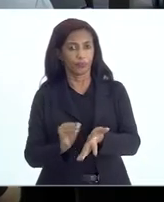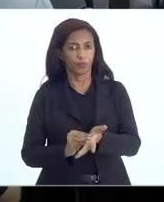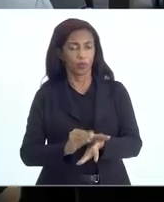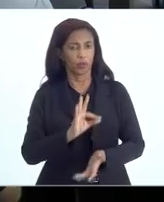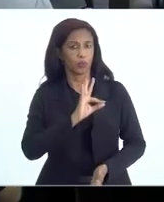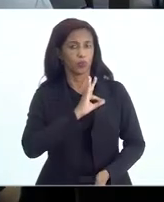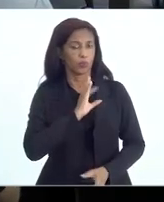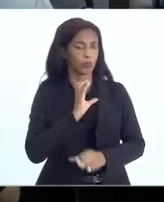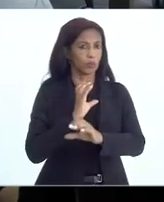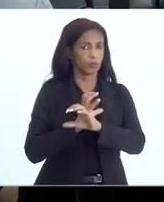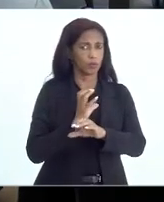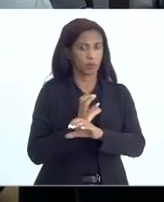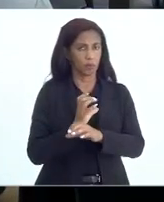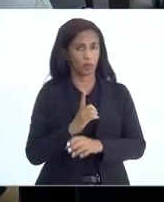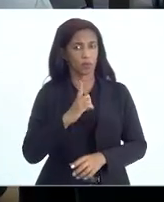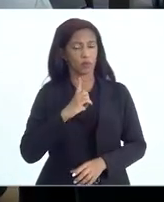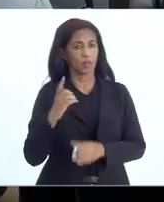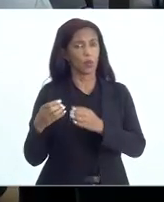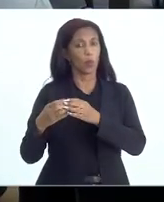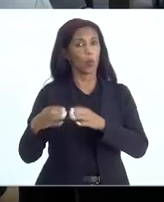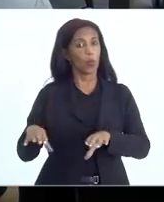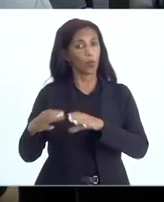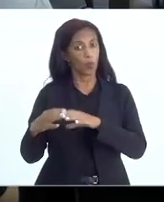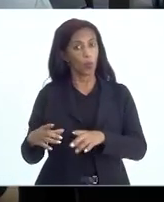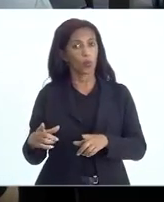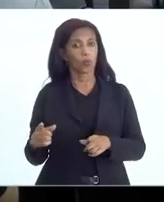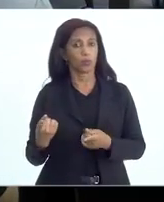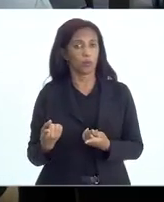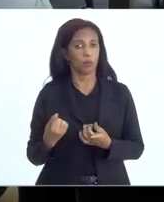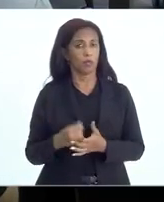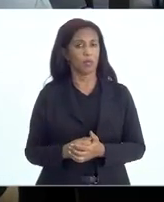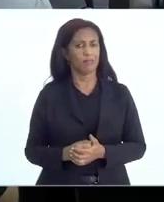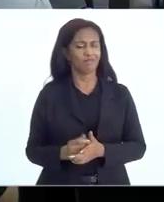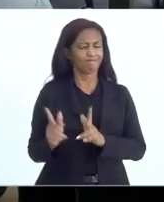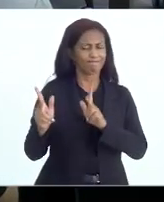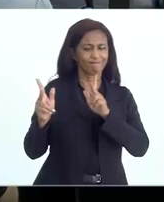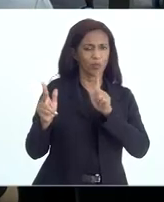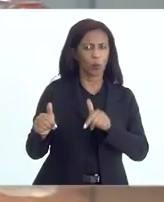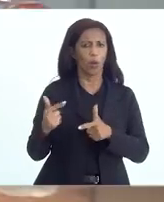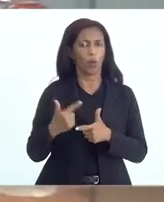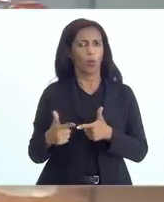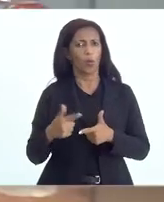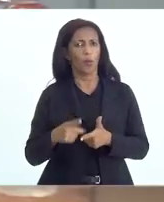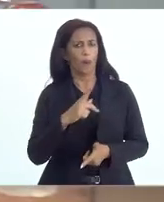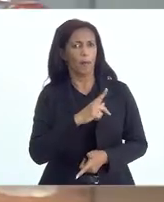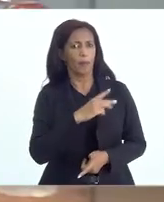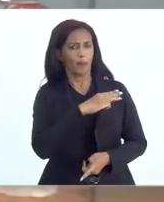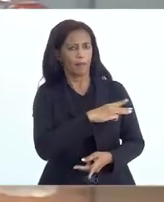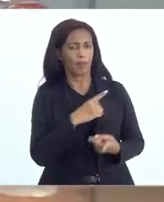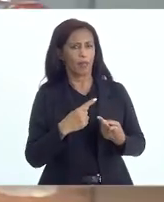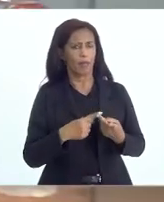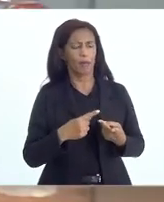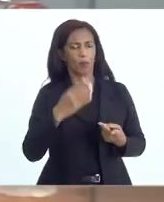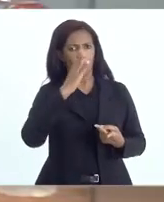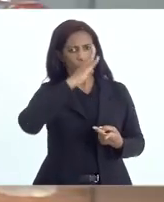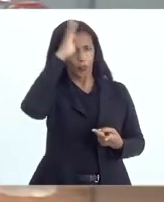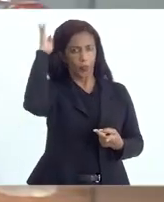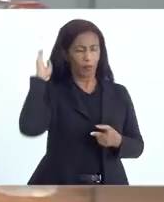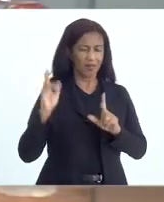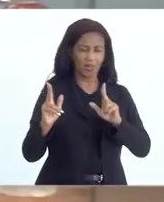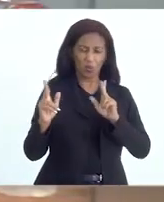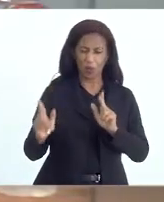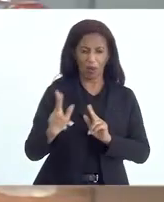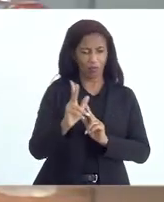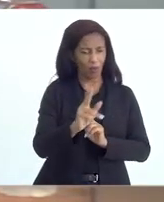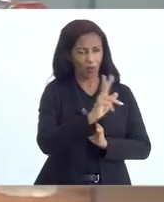de policiais civis existe um concurso em aberto com caso muito parecido a manifestação do doutor nós que